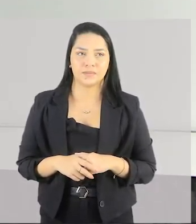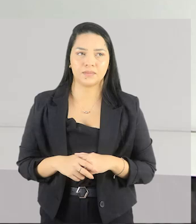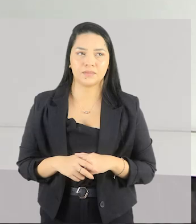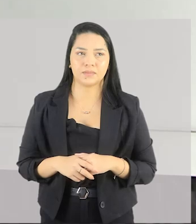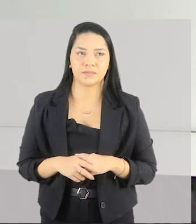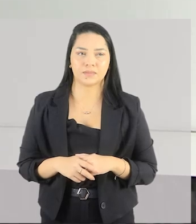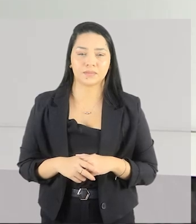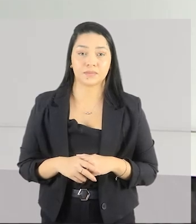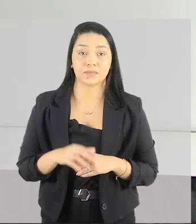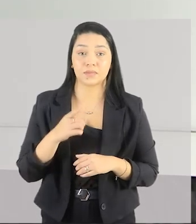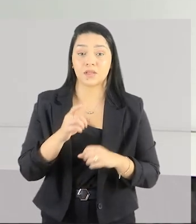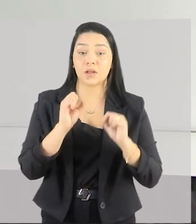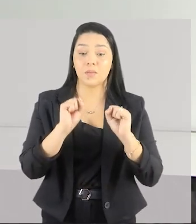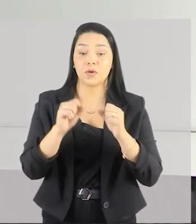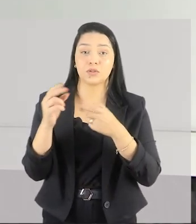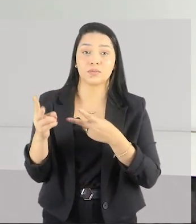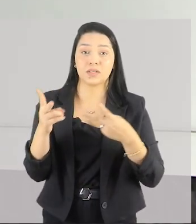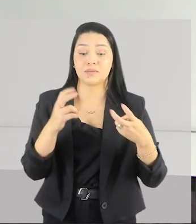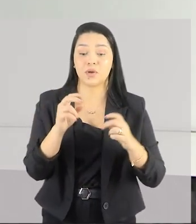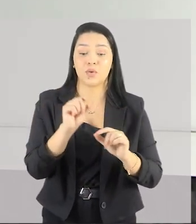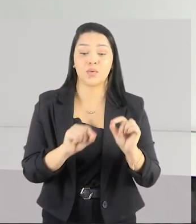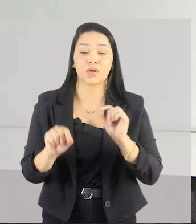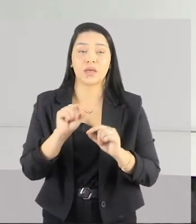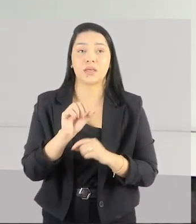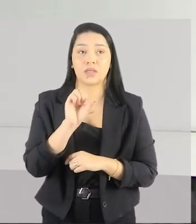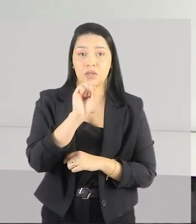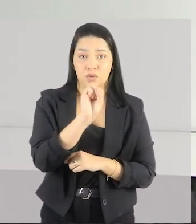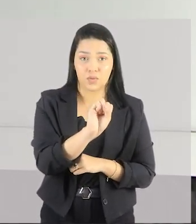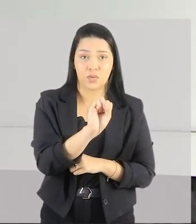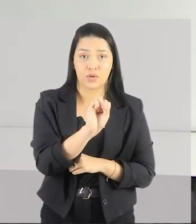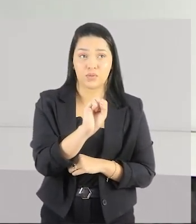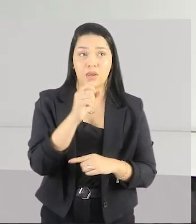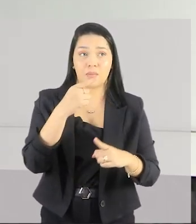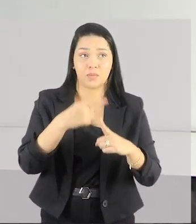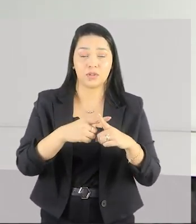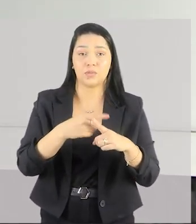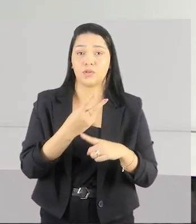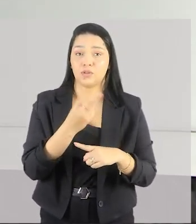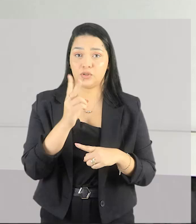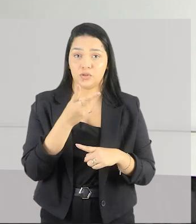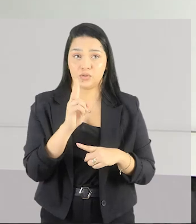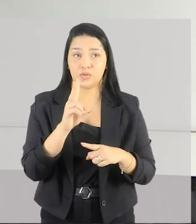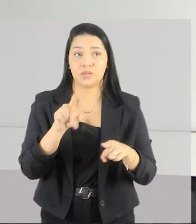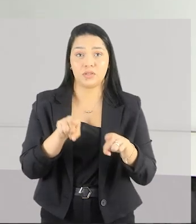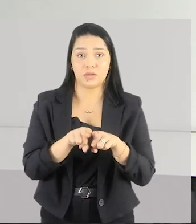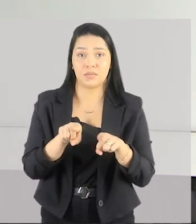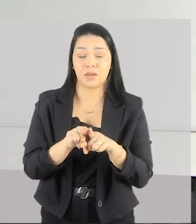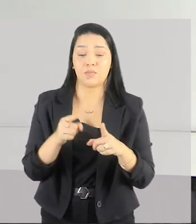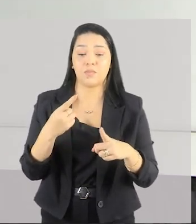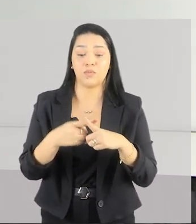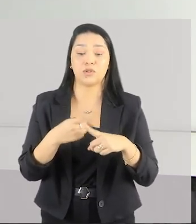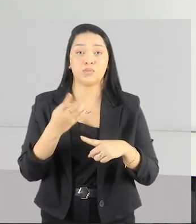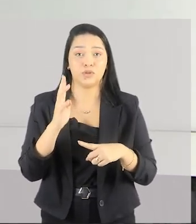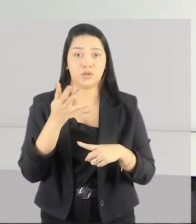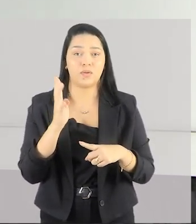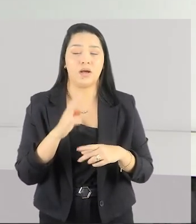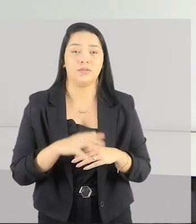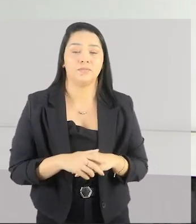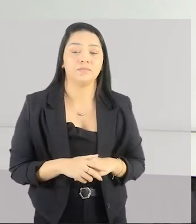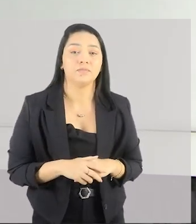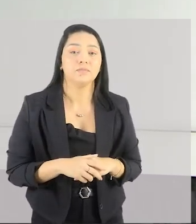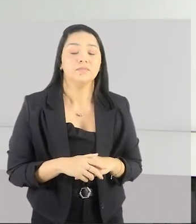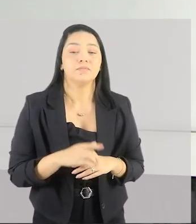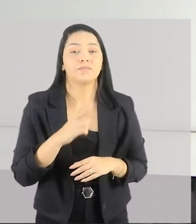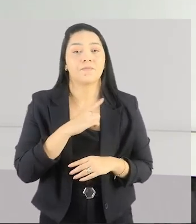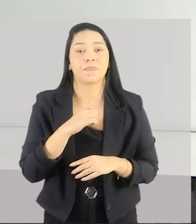aqui, você pode perceber que o 8, ele é múltiplo de 2 e ele é múltiplo de 4. Quando eu